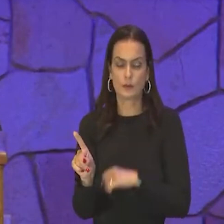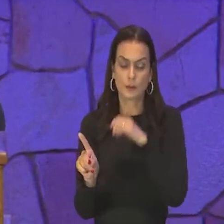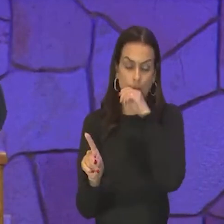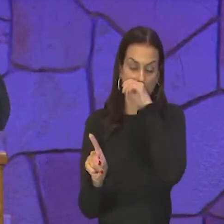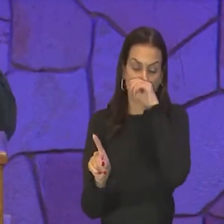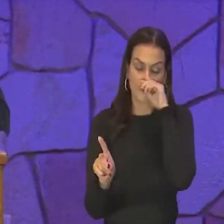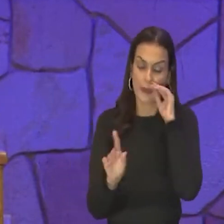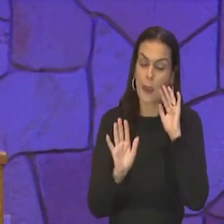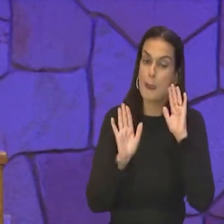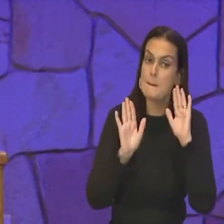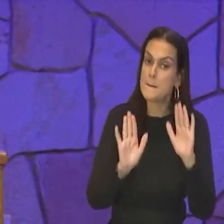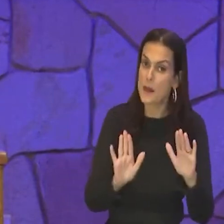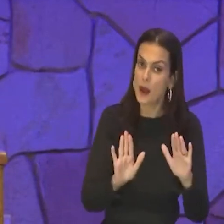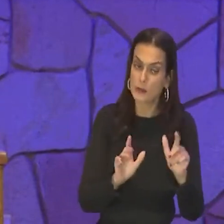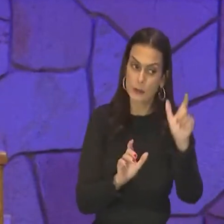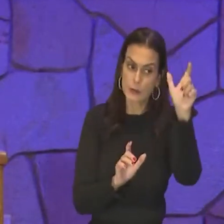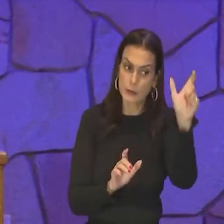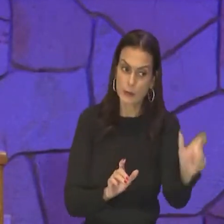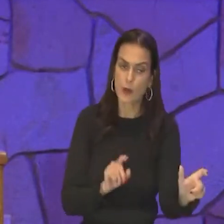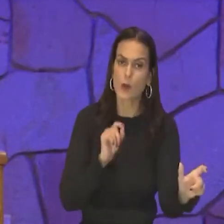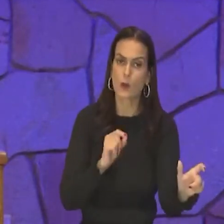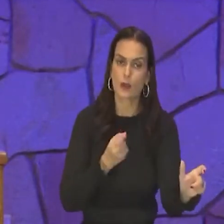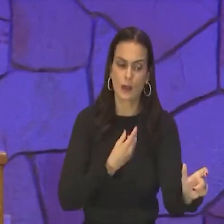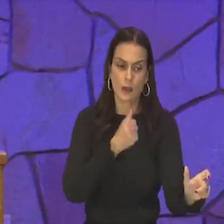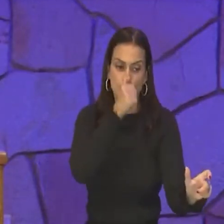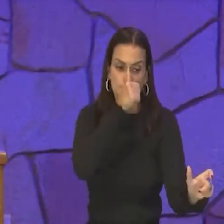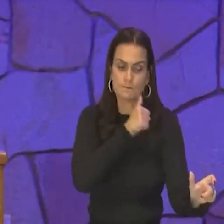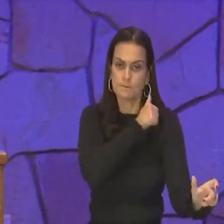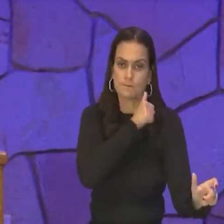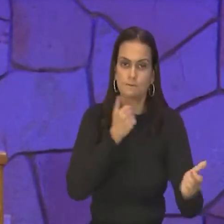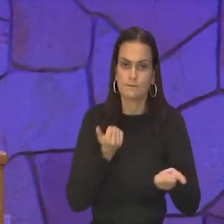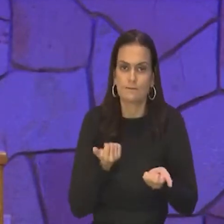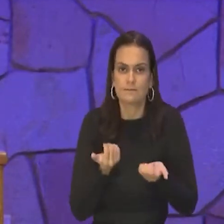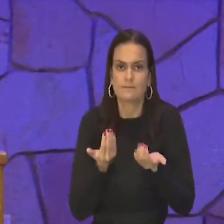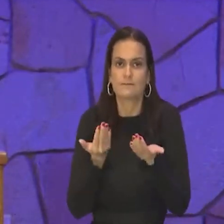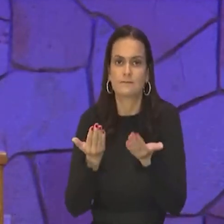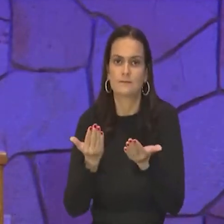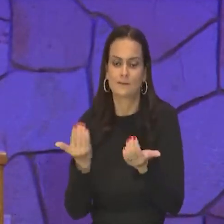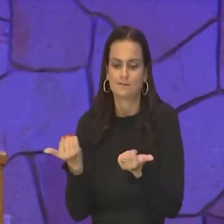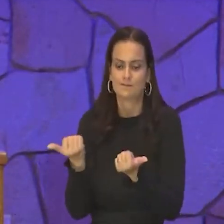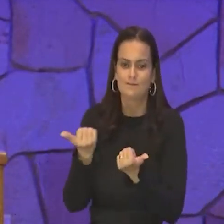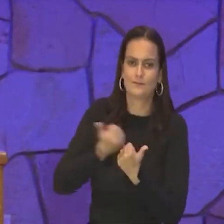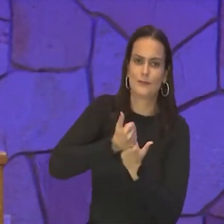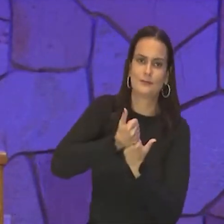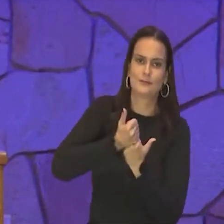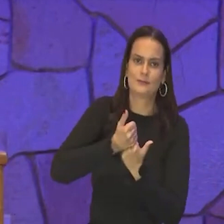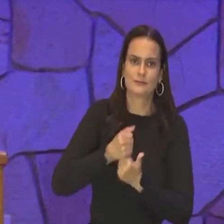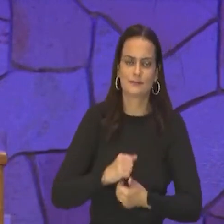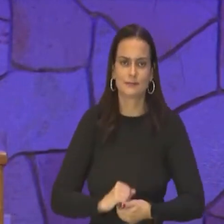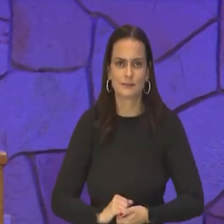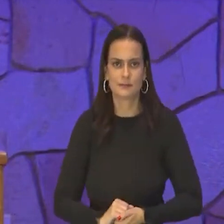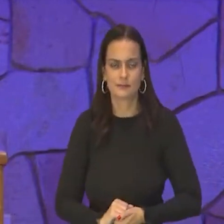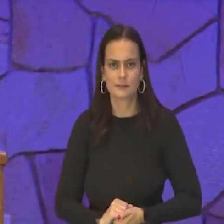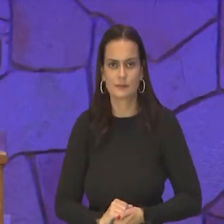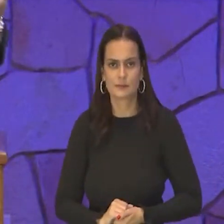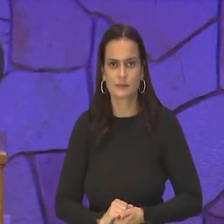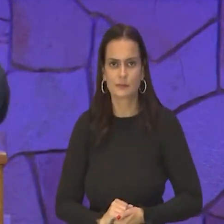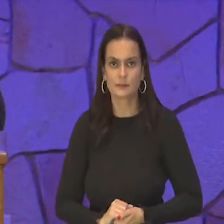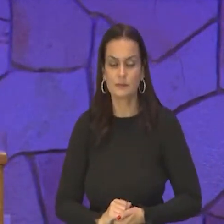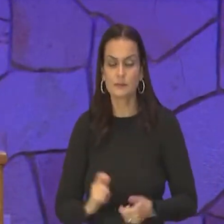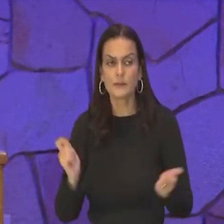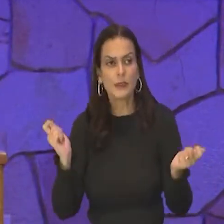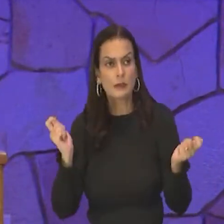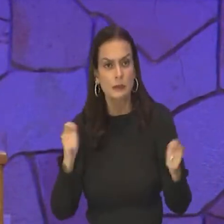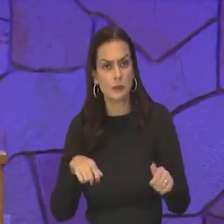mas ele é aquele que se oferece em sacrifício em nosso lugar. Eu poderia